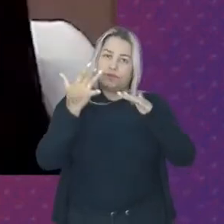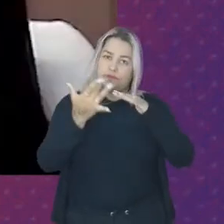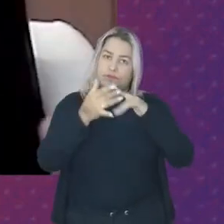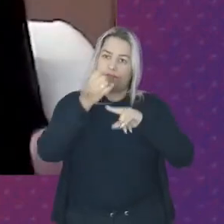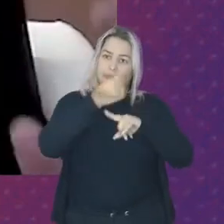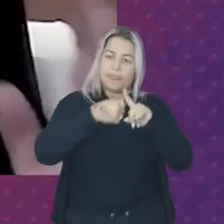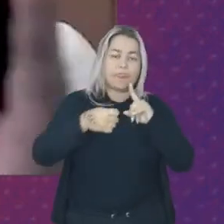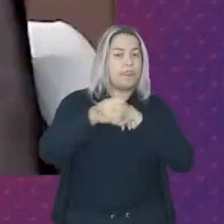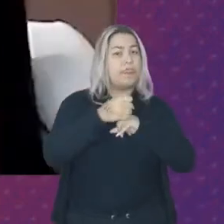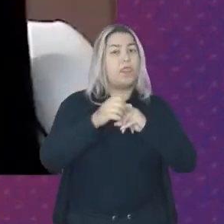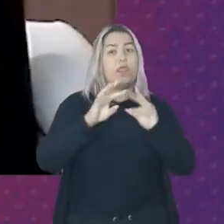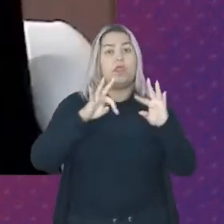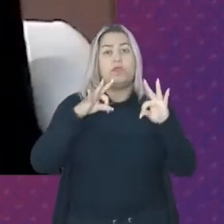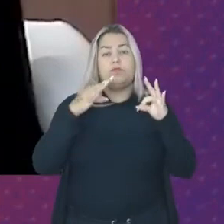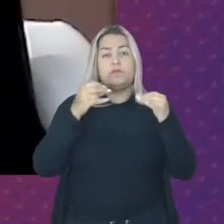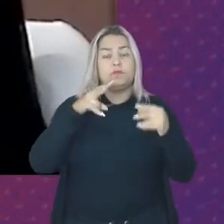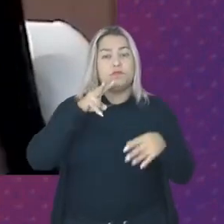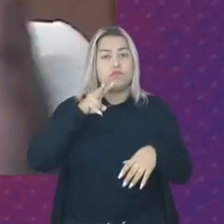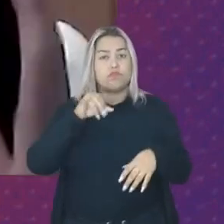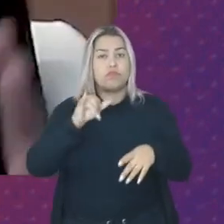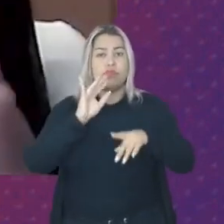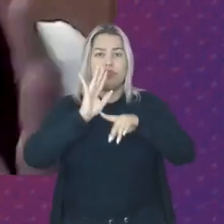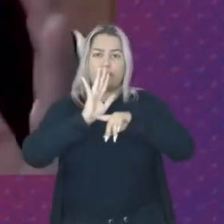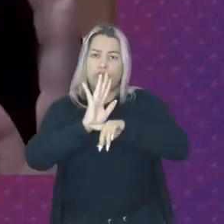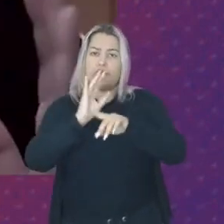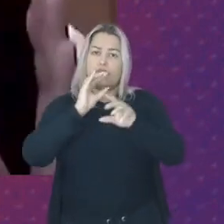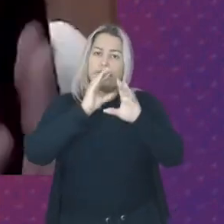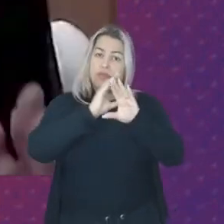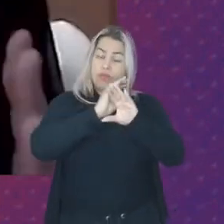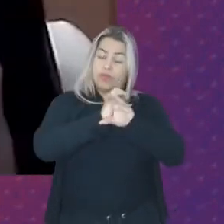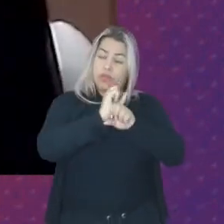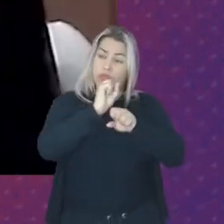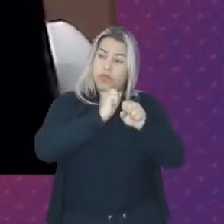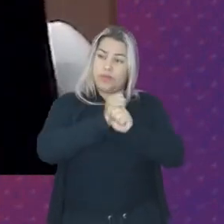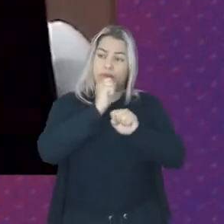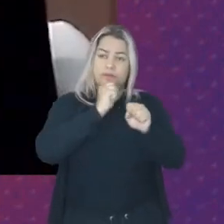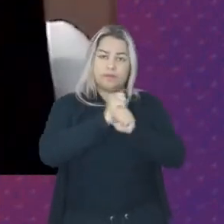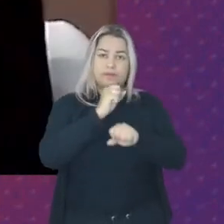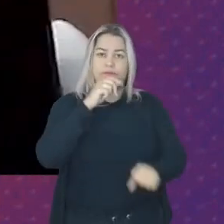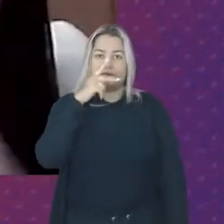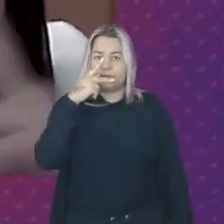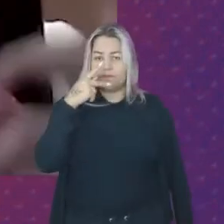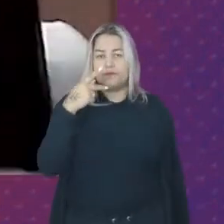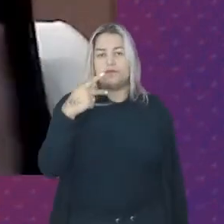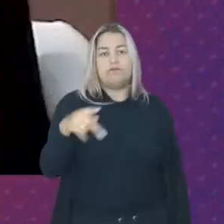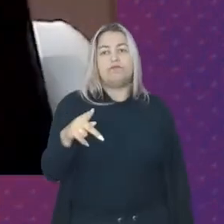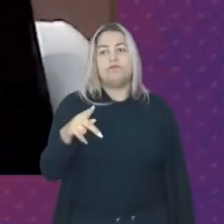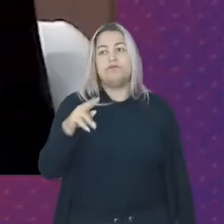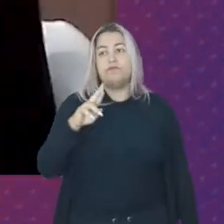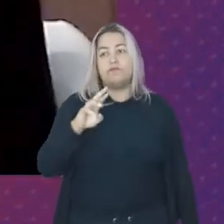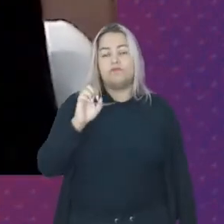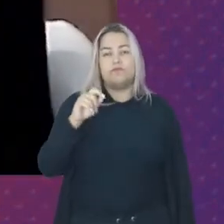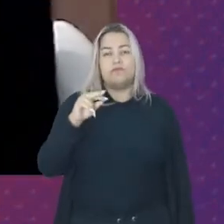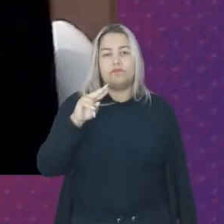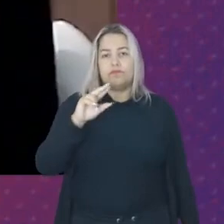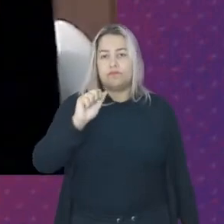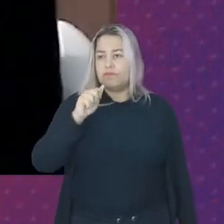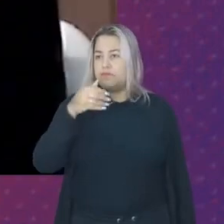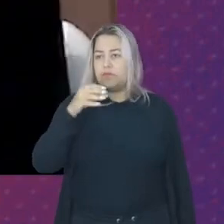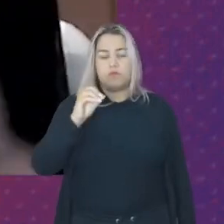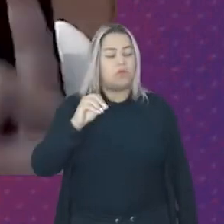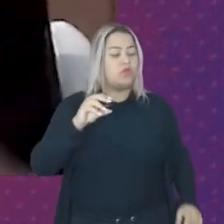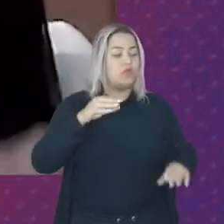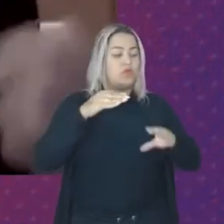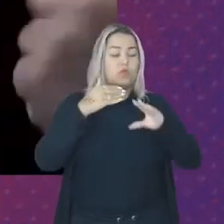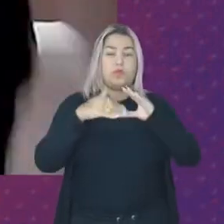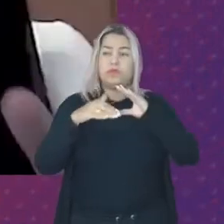sociais, absolutamente tudo vai ajudar a construir a sua reputação. É por isso que você não pode colocar qualquer